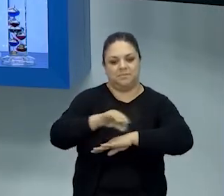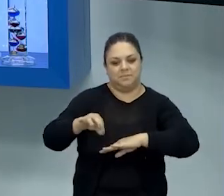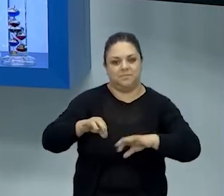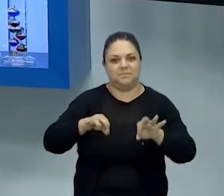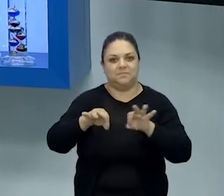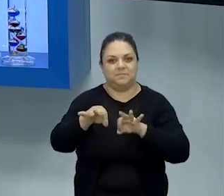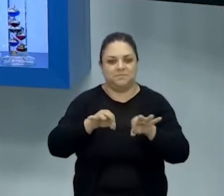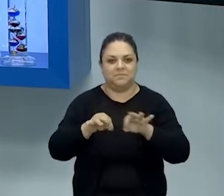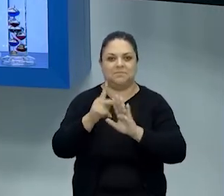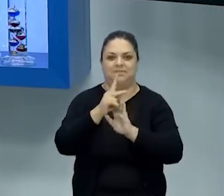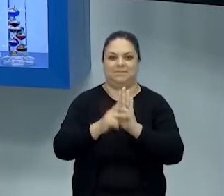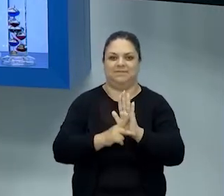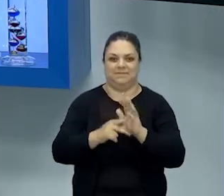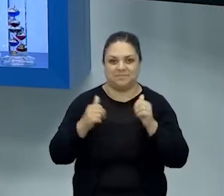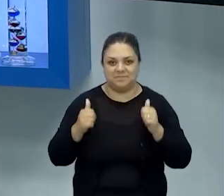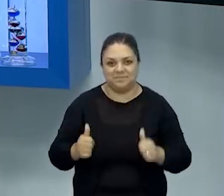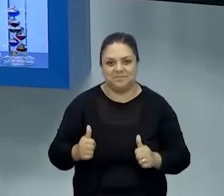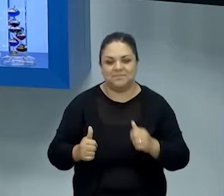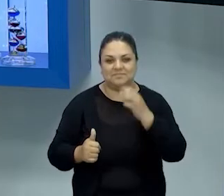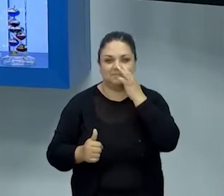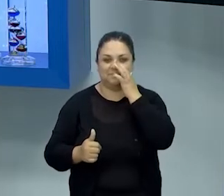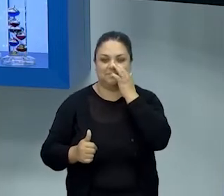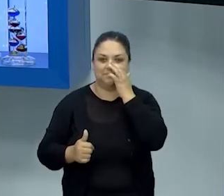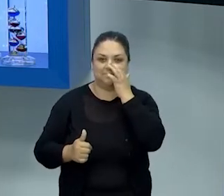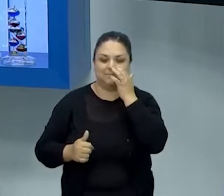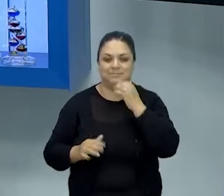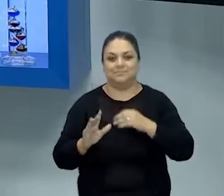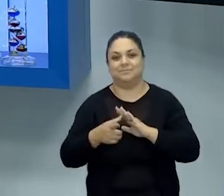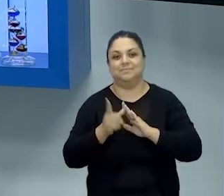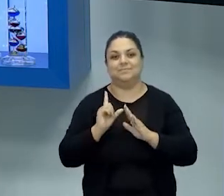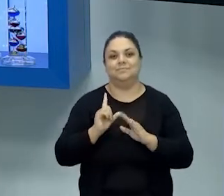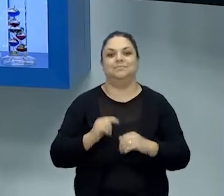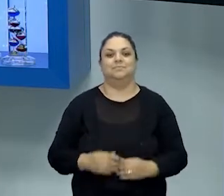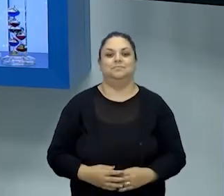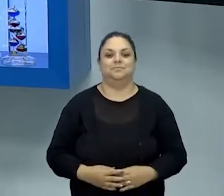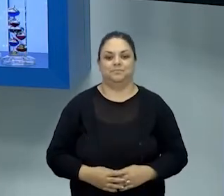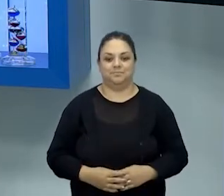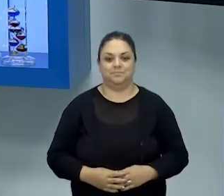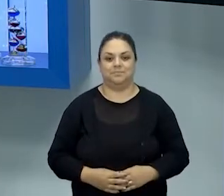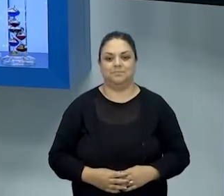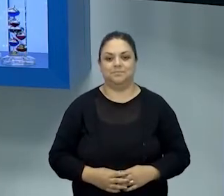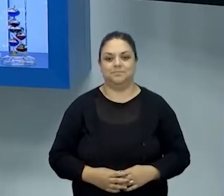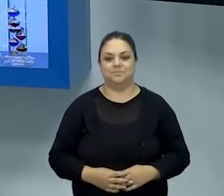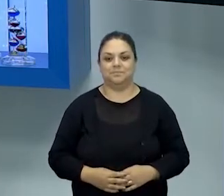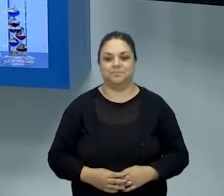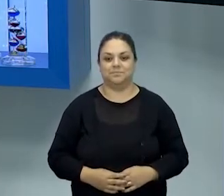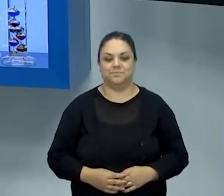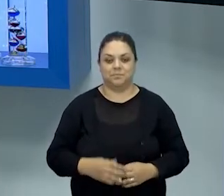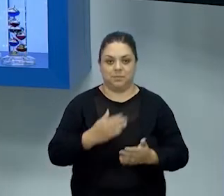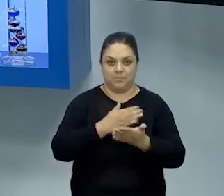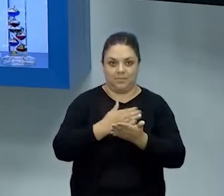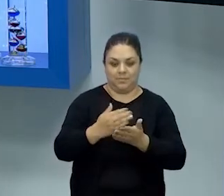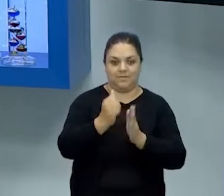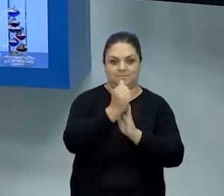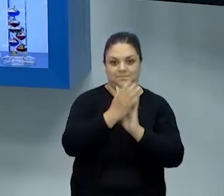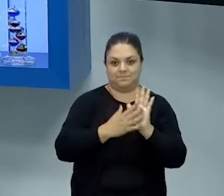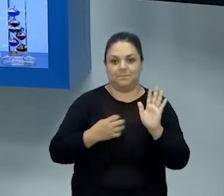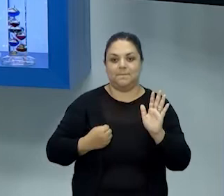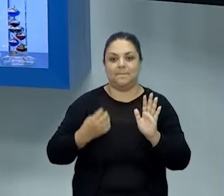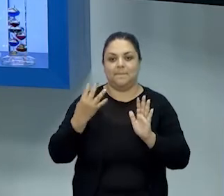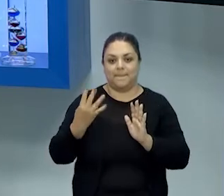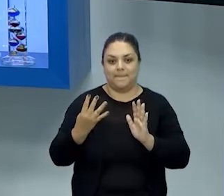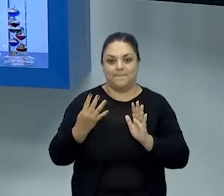o seu projeto, tá ok? Mas antes de mais nada, nesse início da atividade 4, antes de ir para a